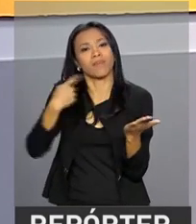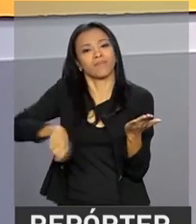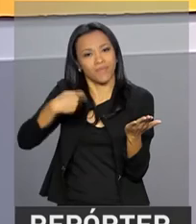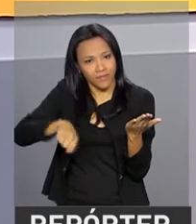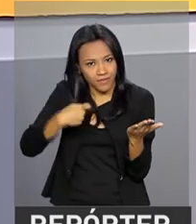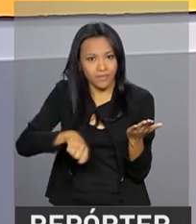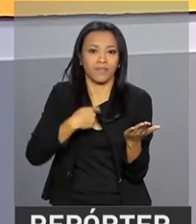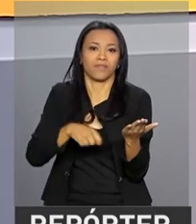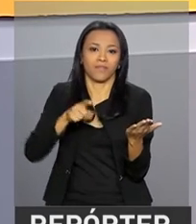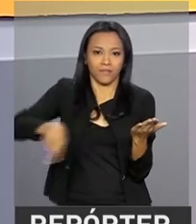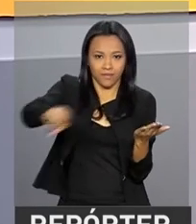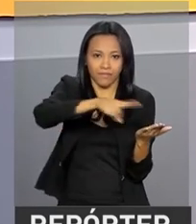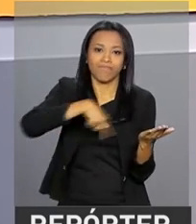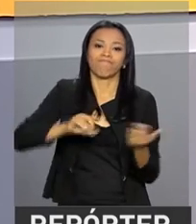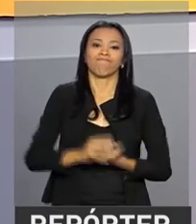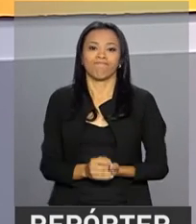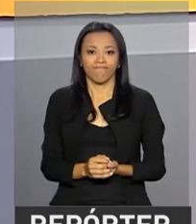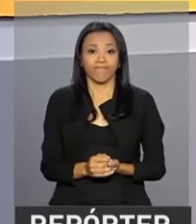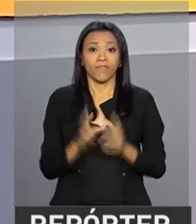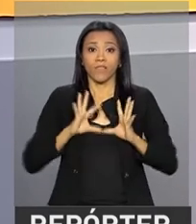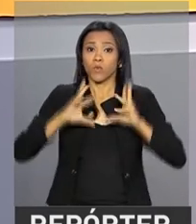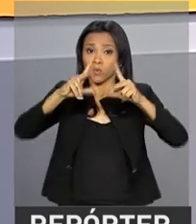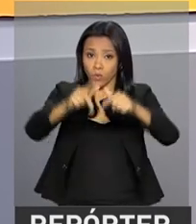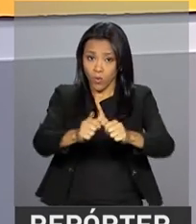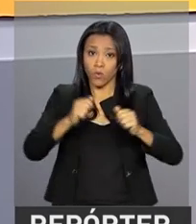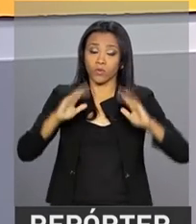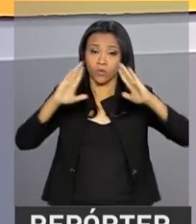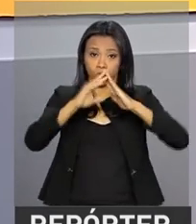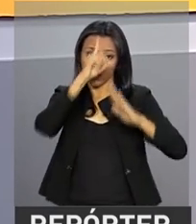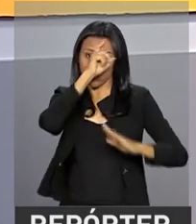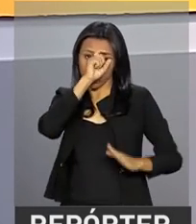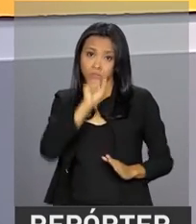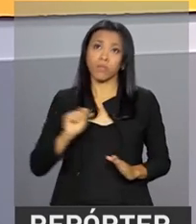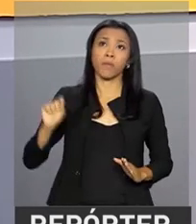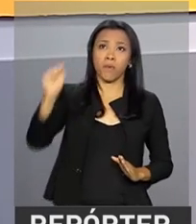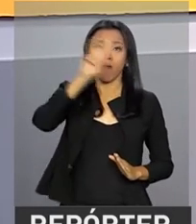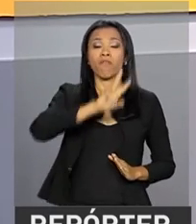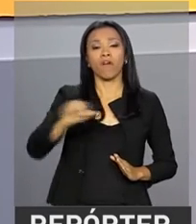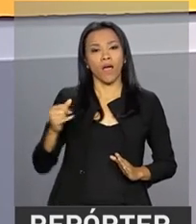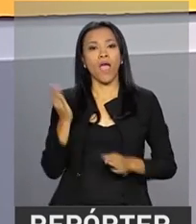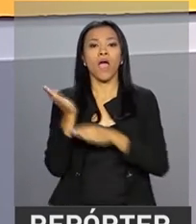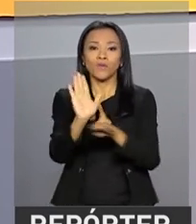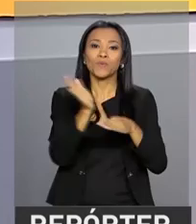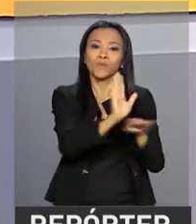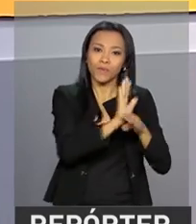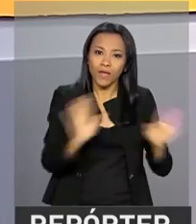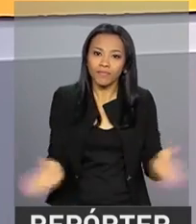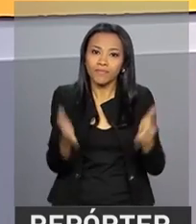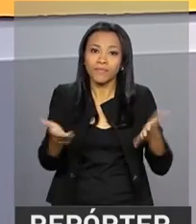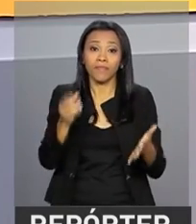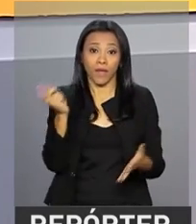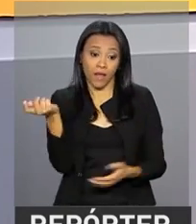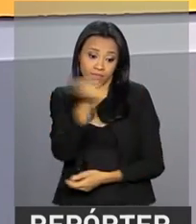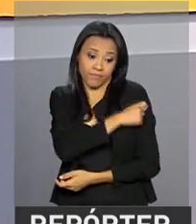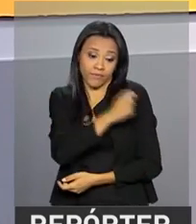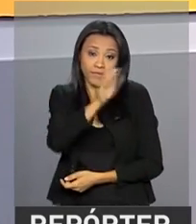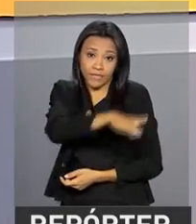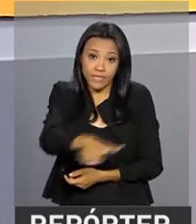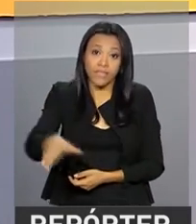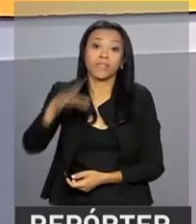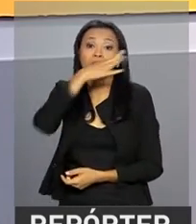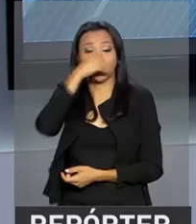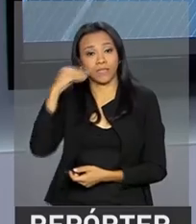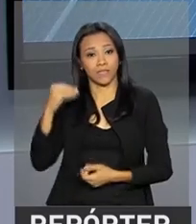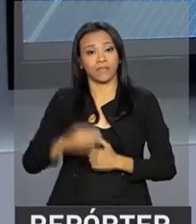o calendário de vacinação. Todos os postos de saúde vão participar da campanha para imunizar crianças e